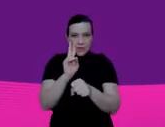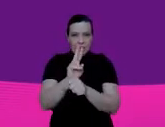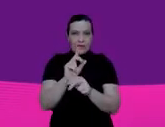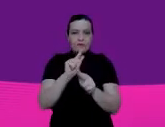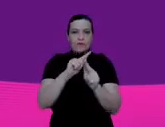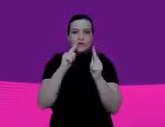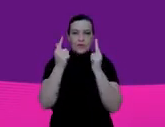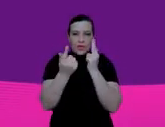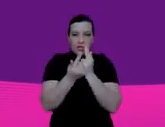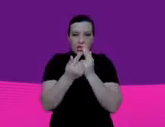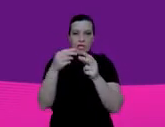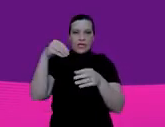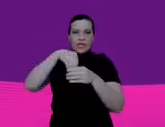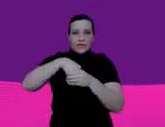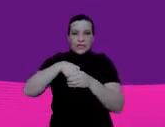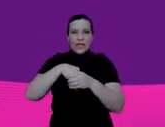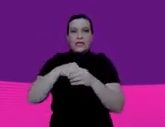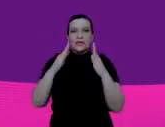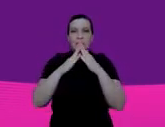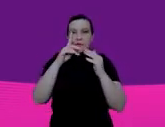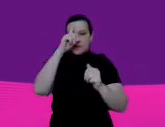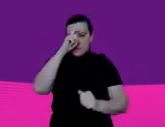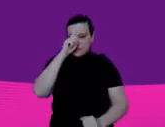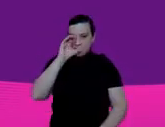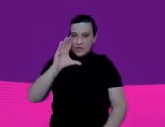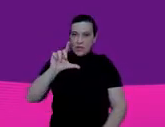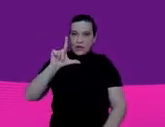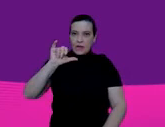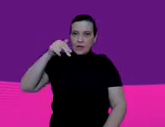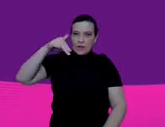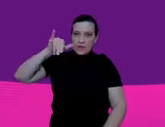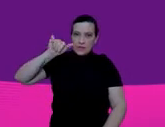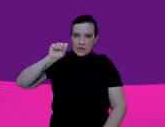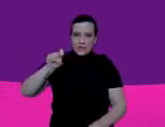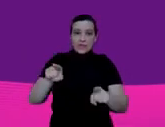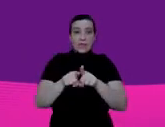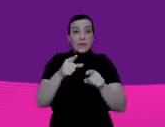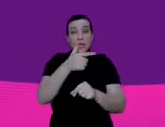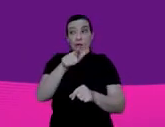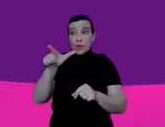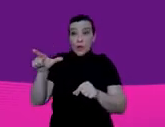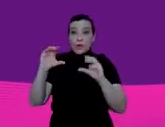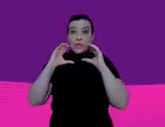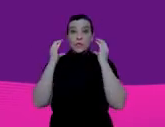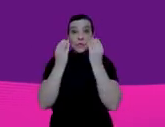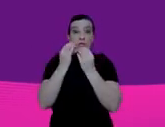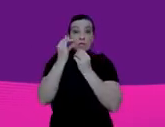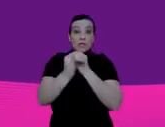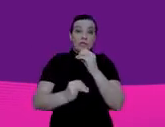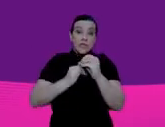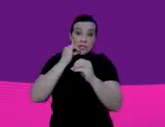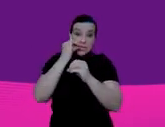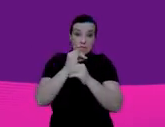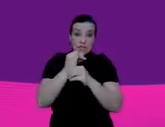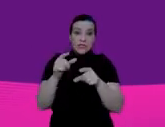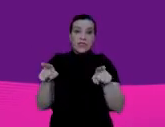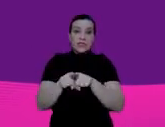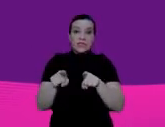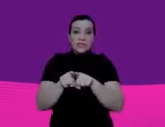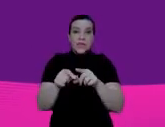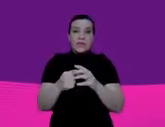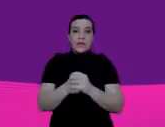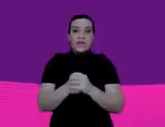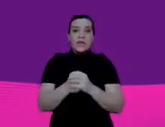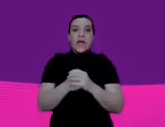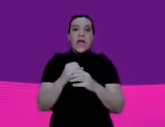das Clínicas e com outras comunidades internacionais, com a International Headache Society.